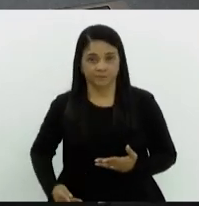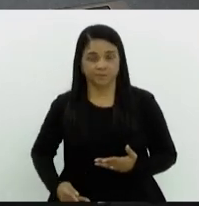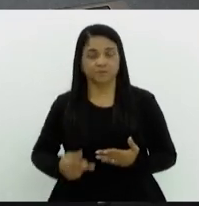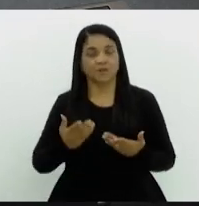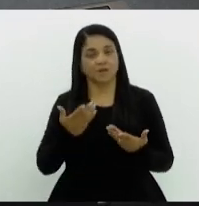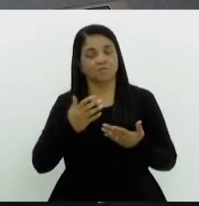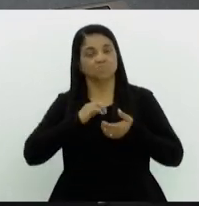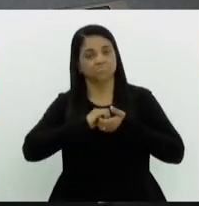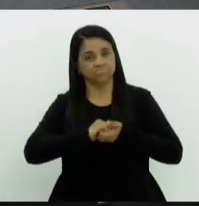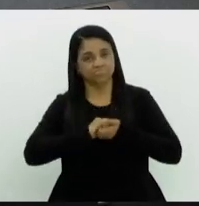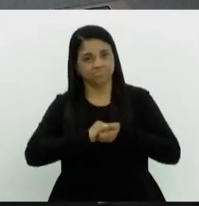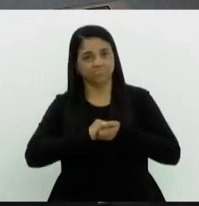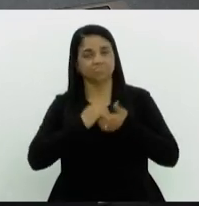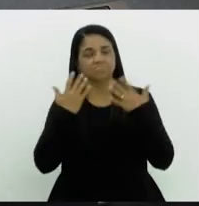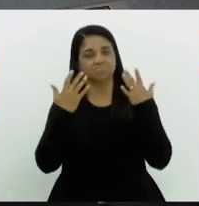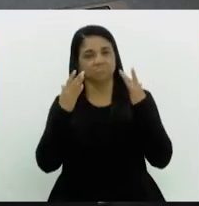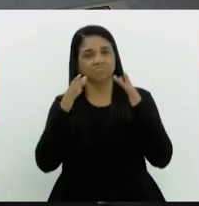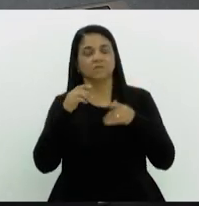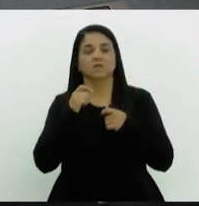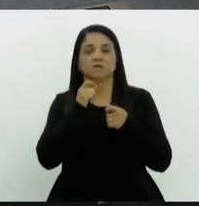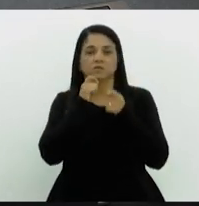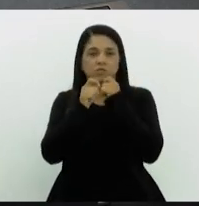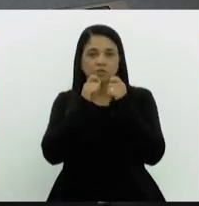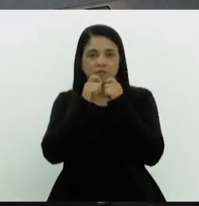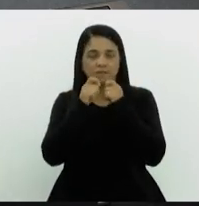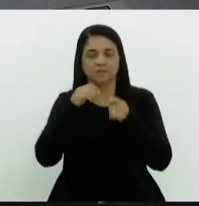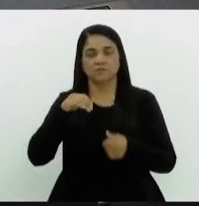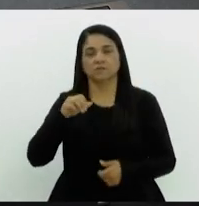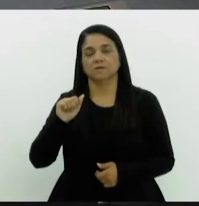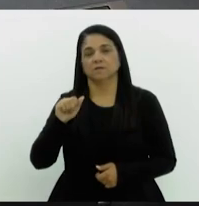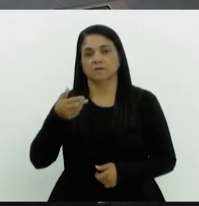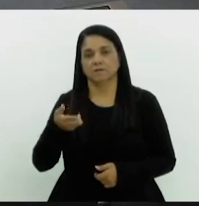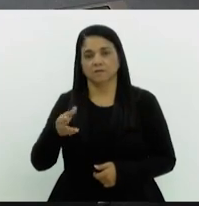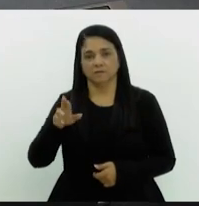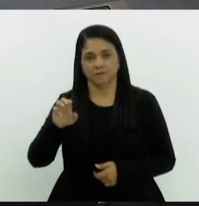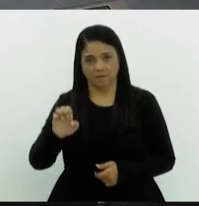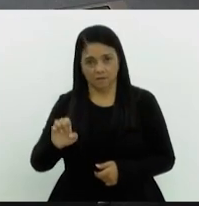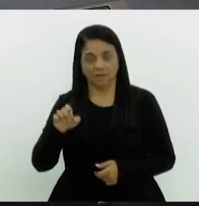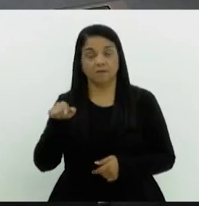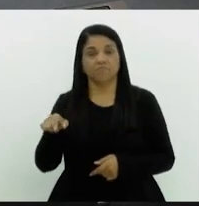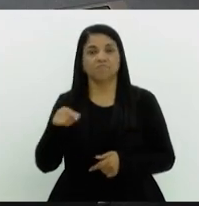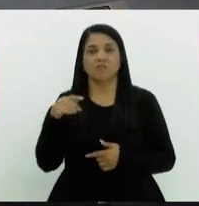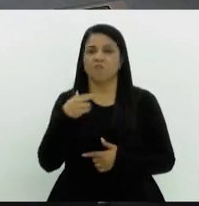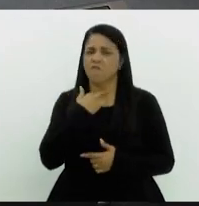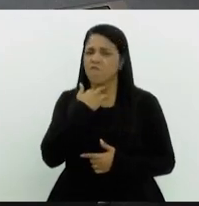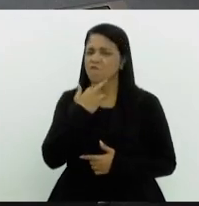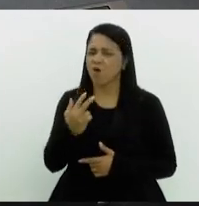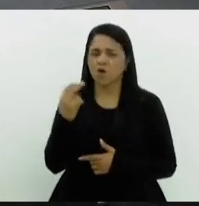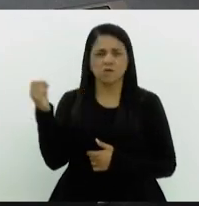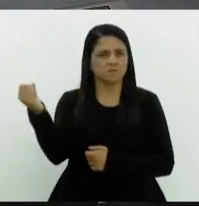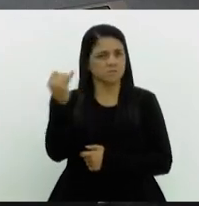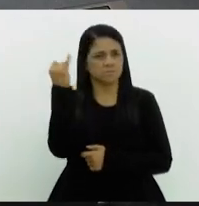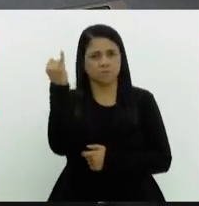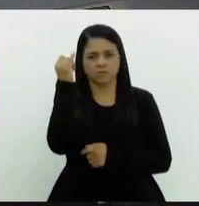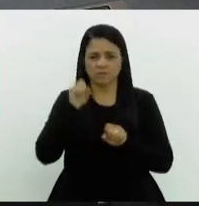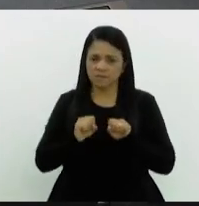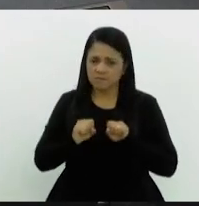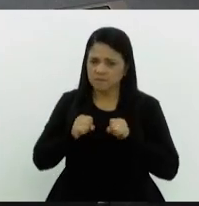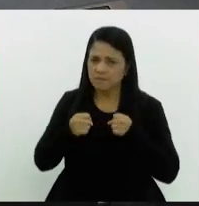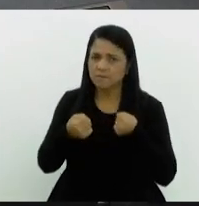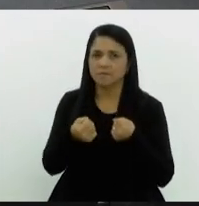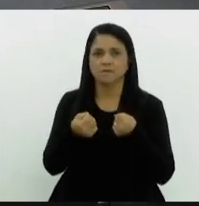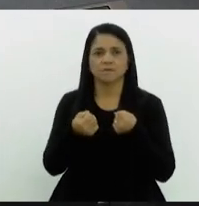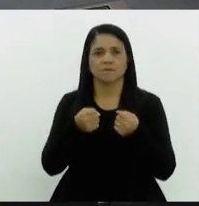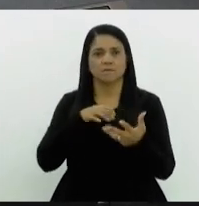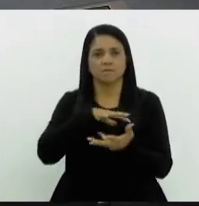antecipar meus parabéns ao jornalista André Trigueiro. Tem sido uma voz importante na defesa do meio ambiente, o